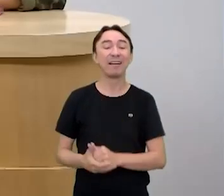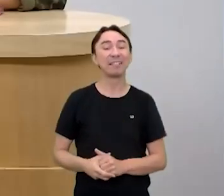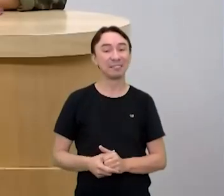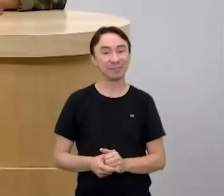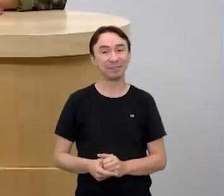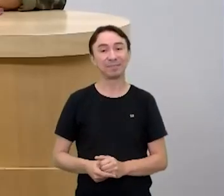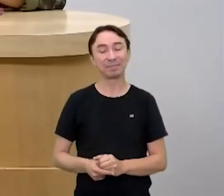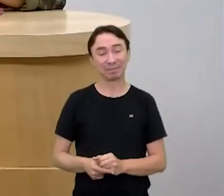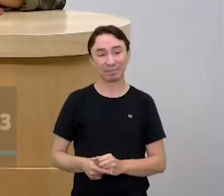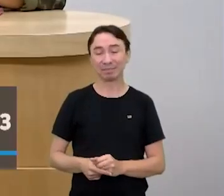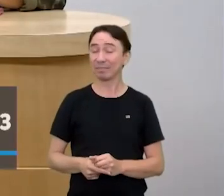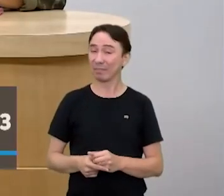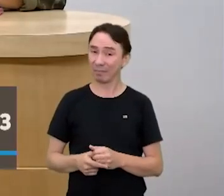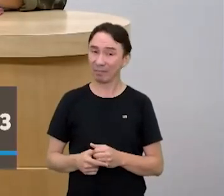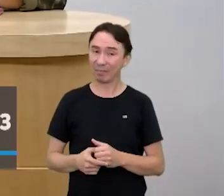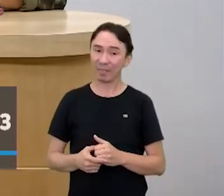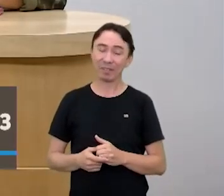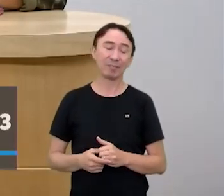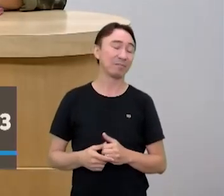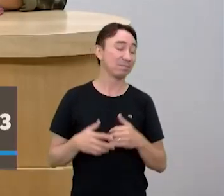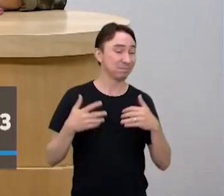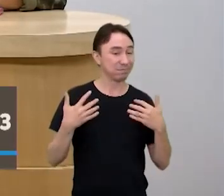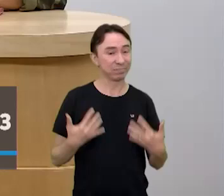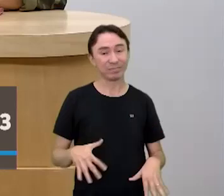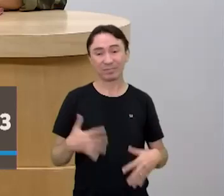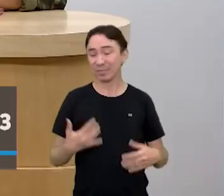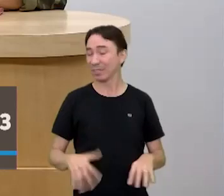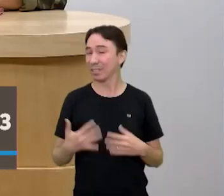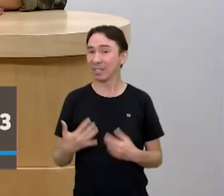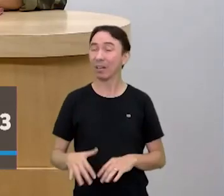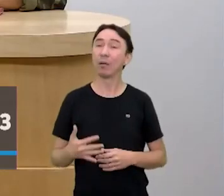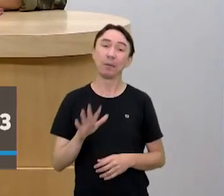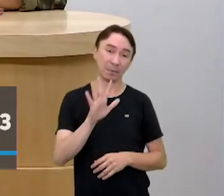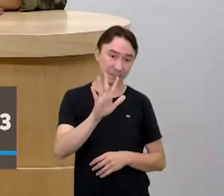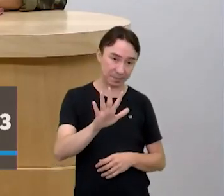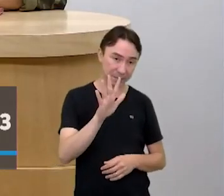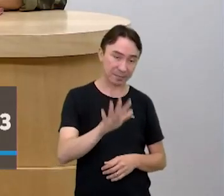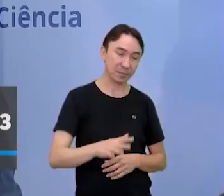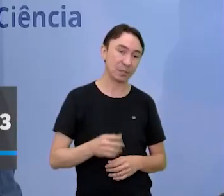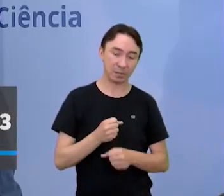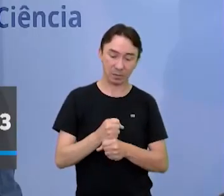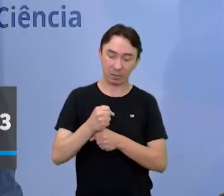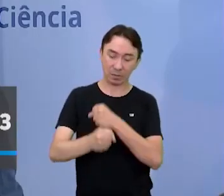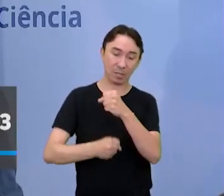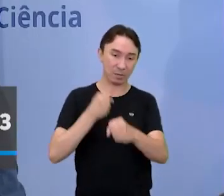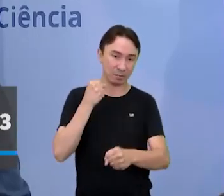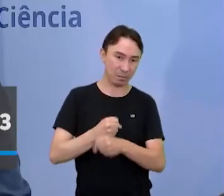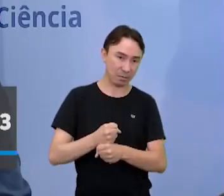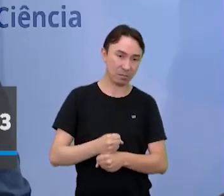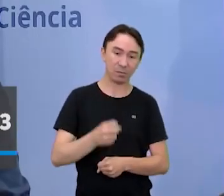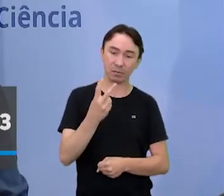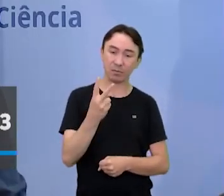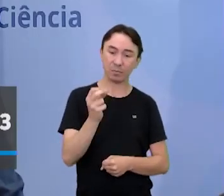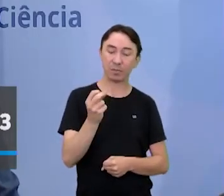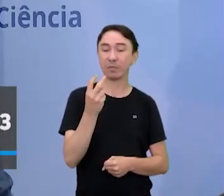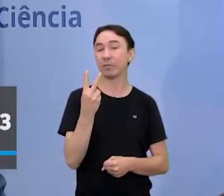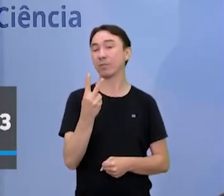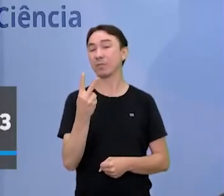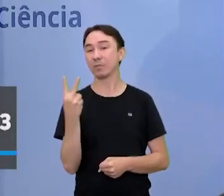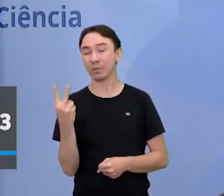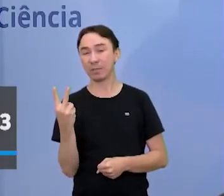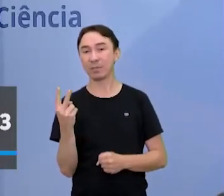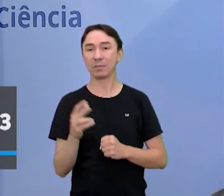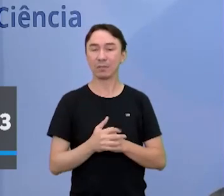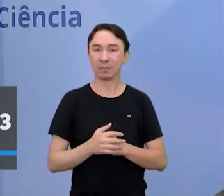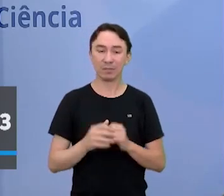Exatamente. Então, ciência... Gente, não pode, em 2022, no século XXI, as pessoas ainda